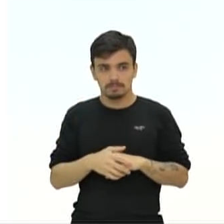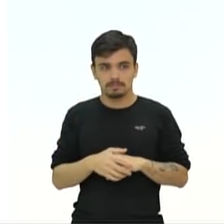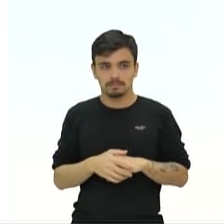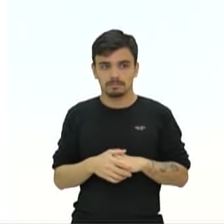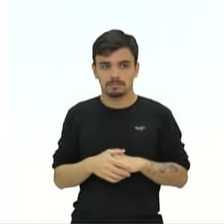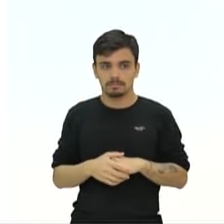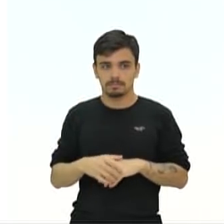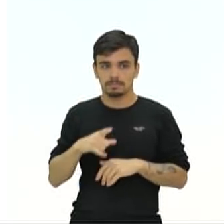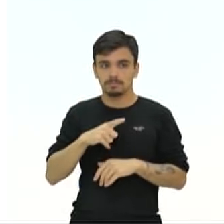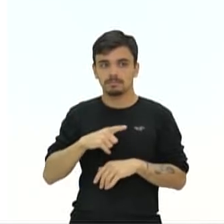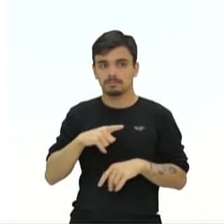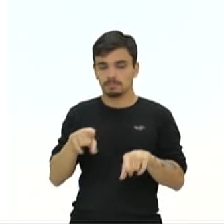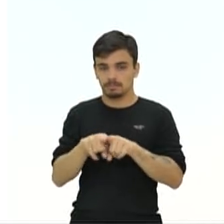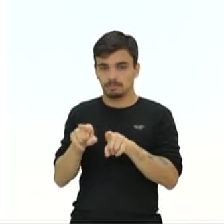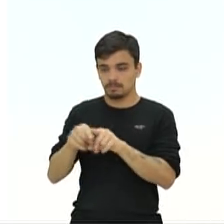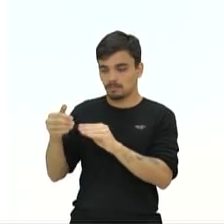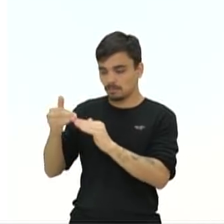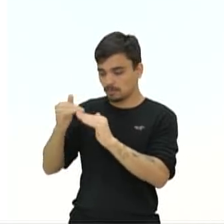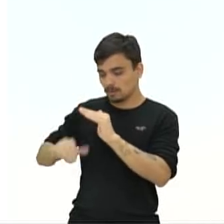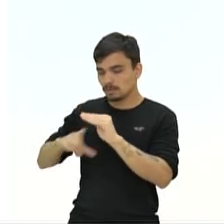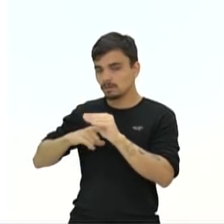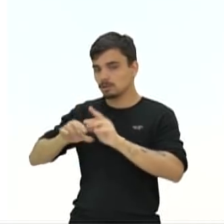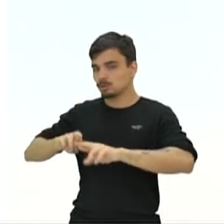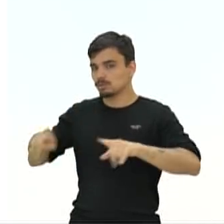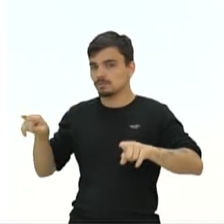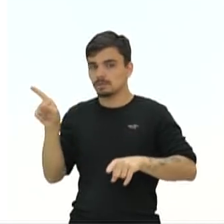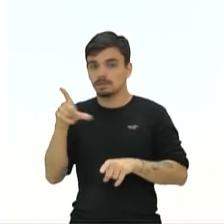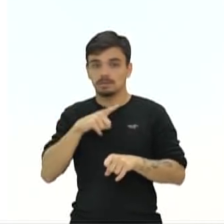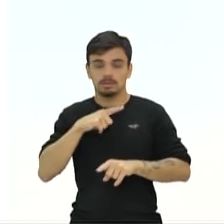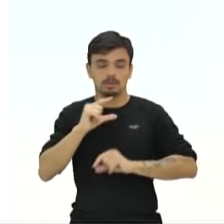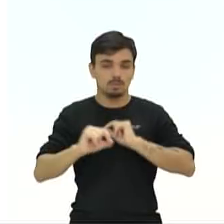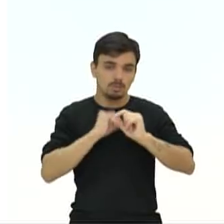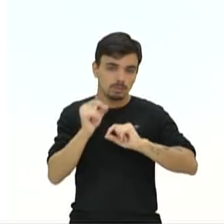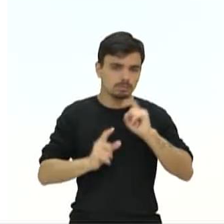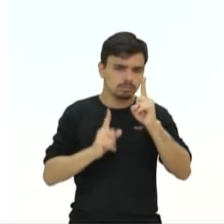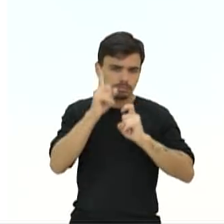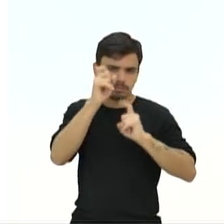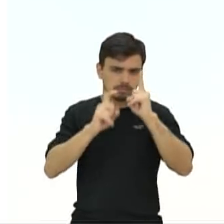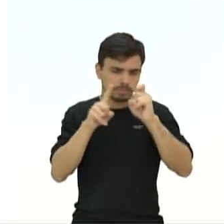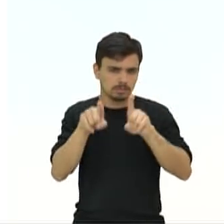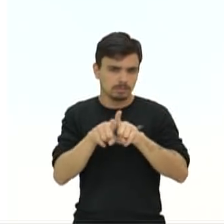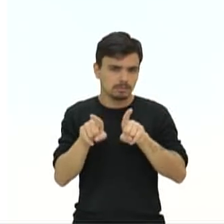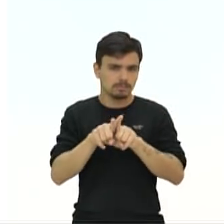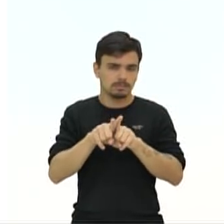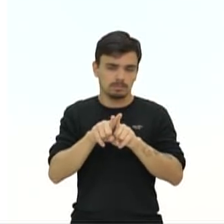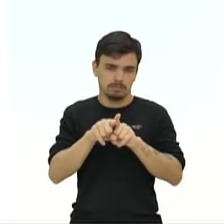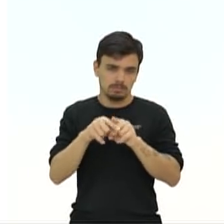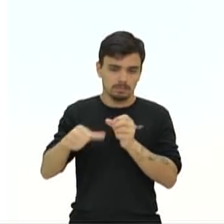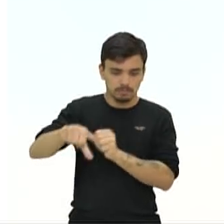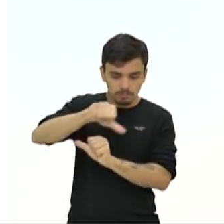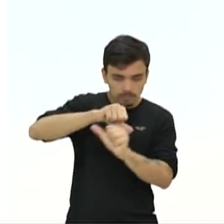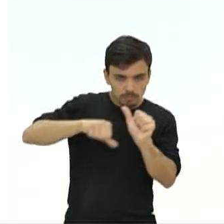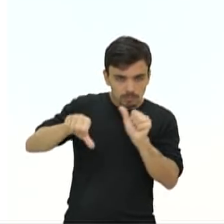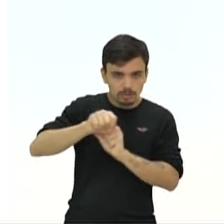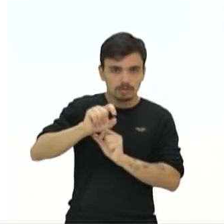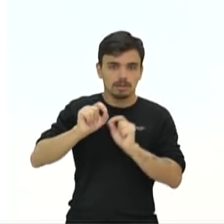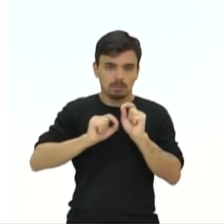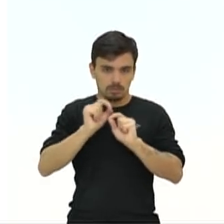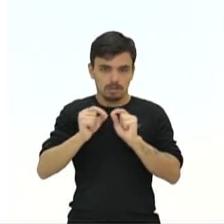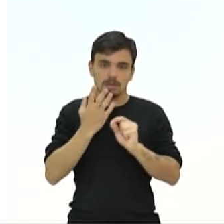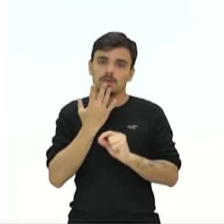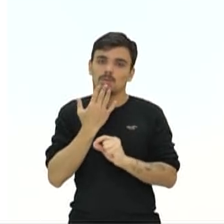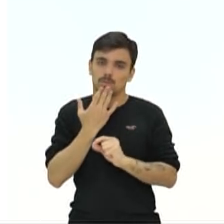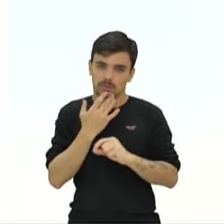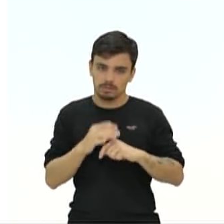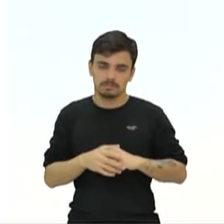expressão desse monge aqui, é diferente. Então, ele já estava começando a trabalhar a alquimia também para fazer a mudança de